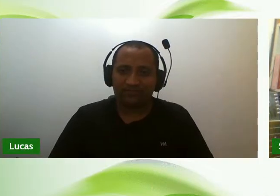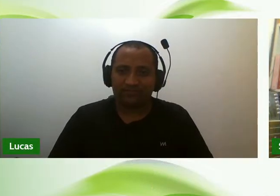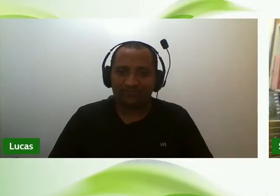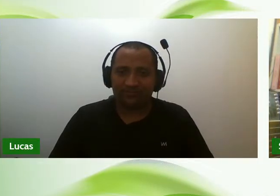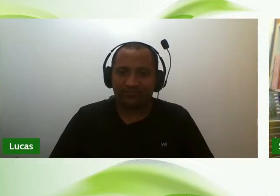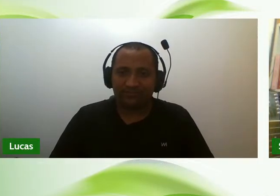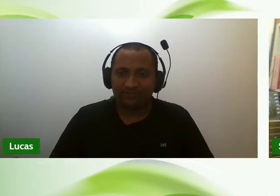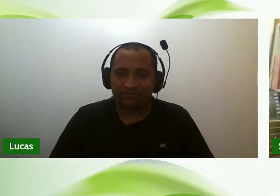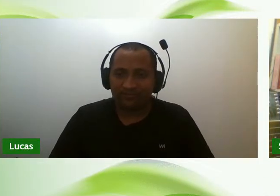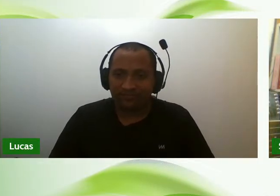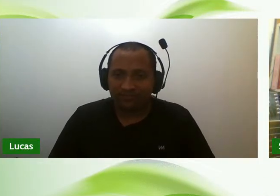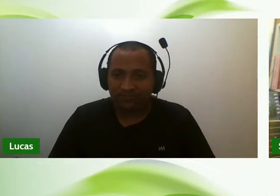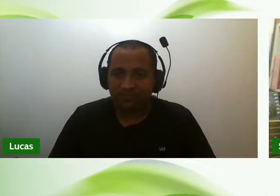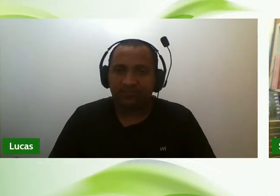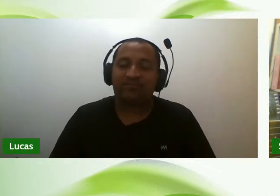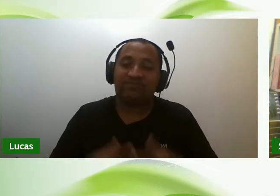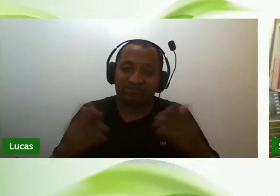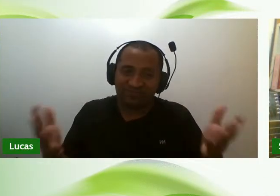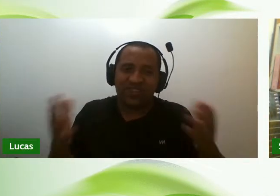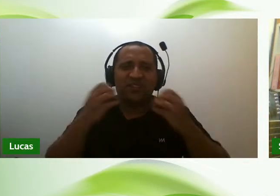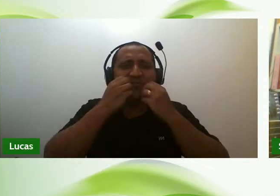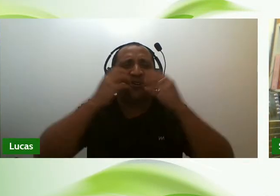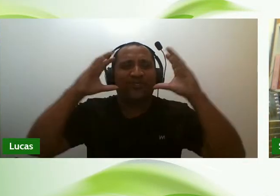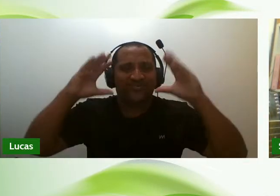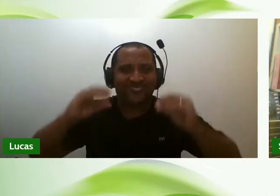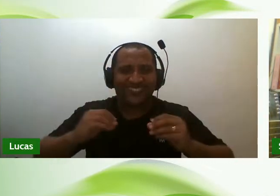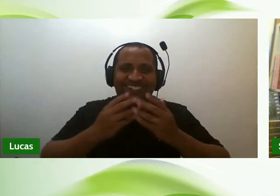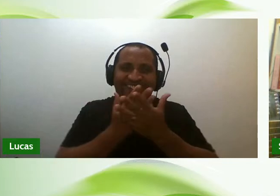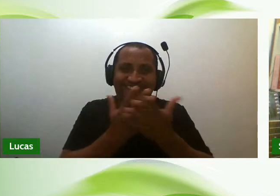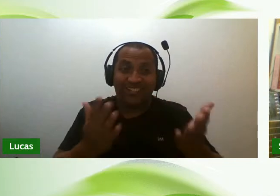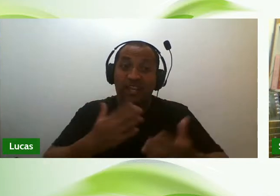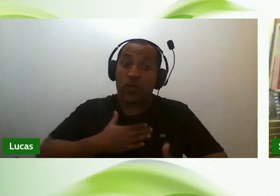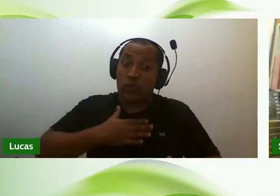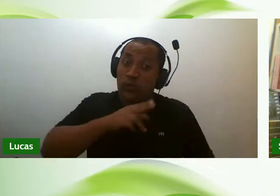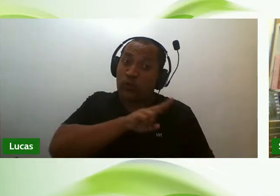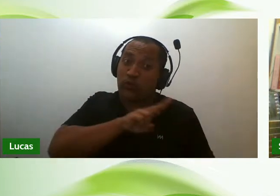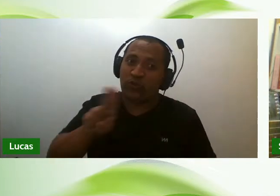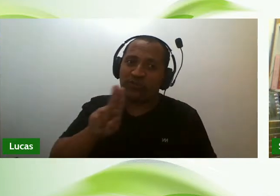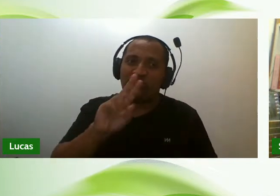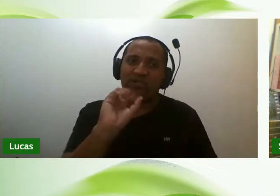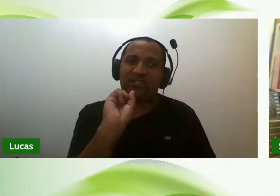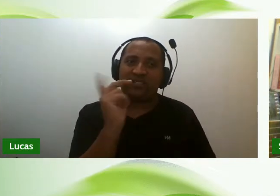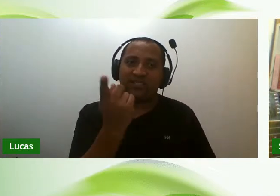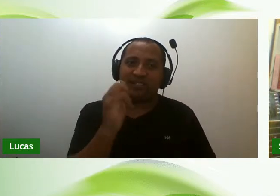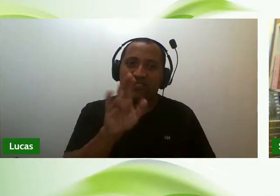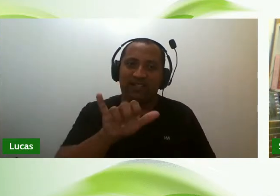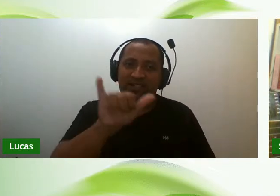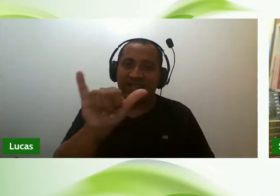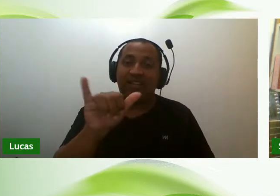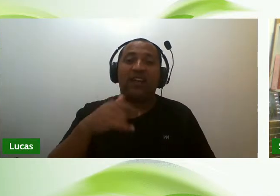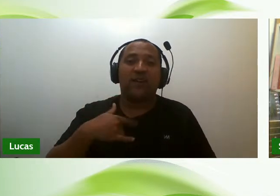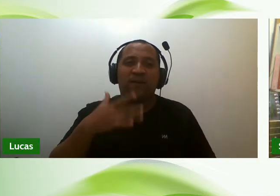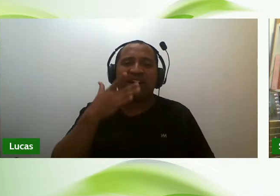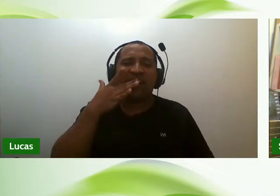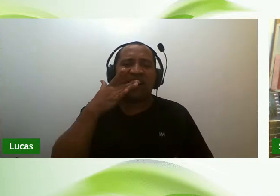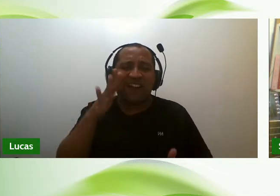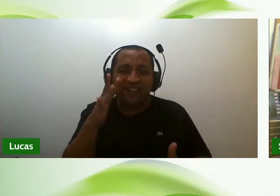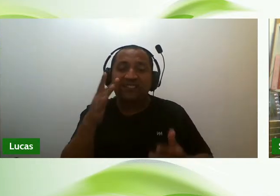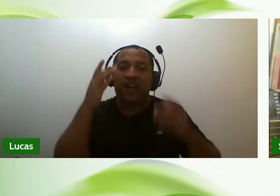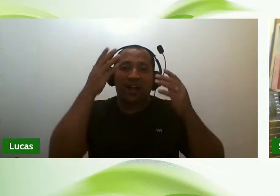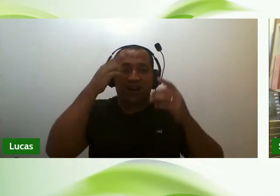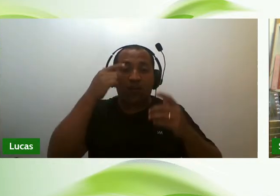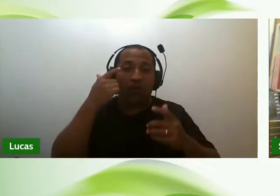Boa noite a todos e todas, eu me chamo Shirley, sou uma mulher de pele clara, olhos